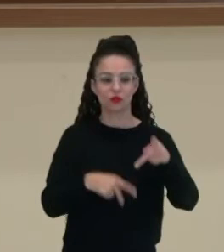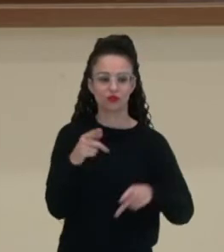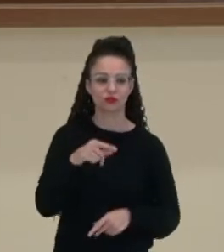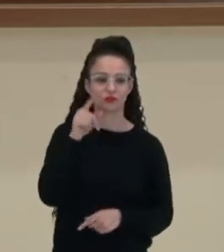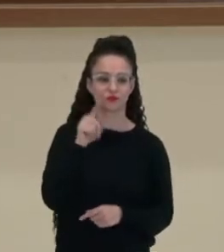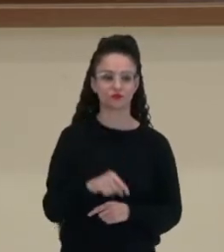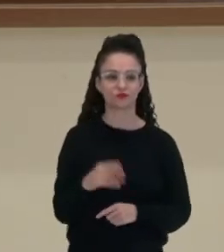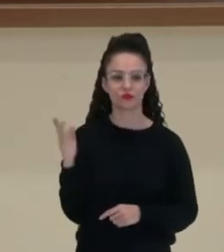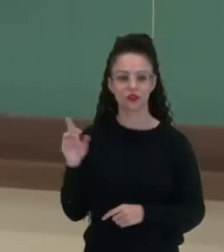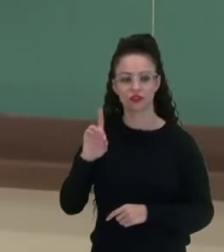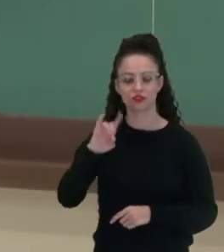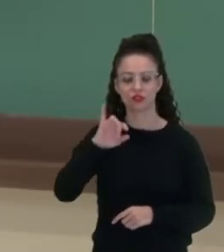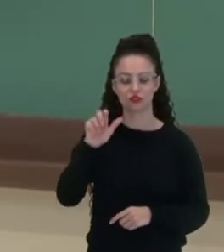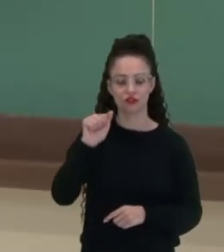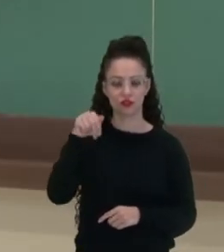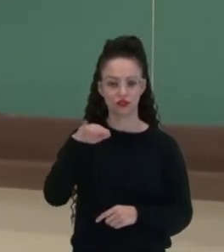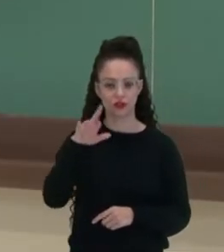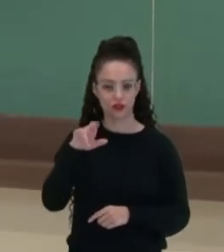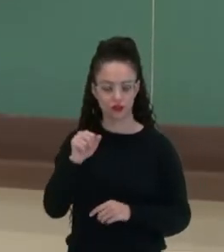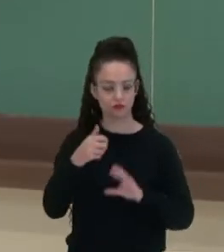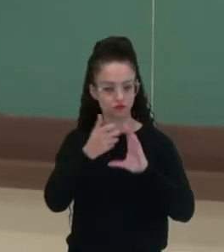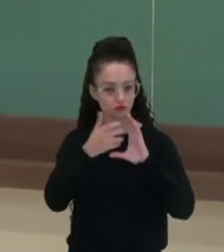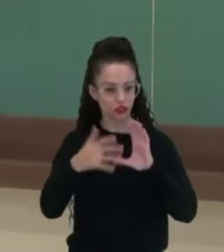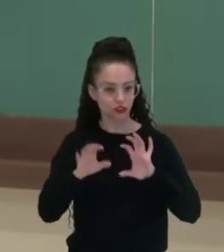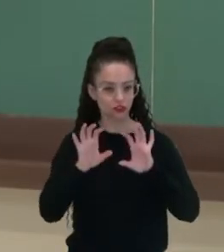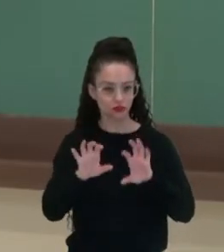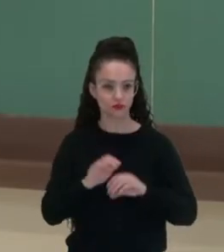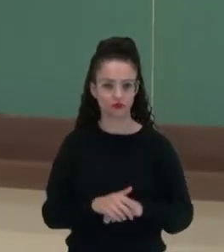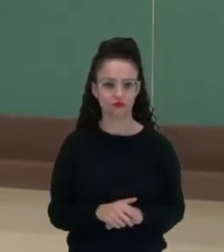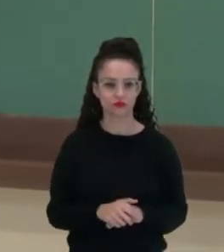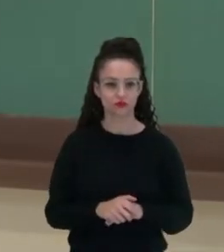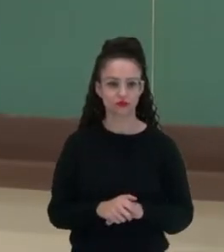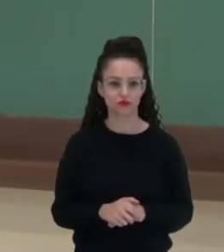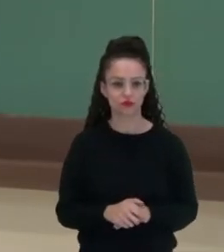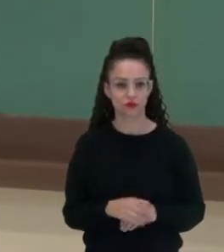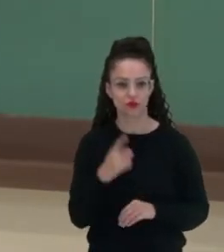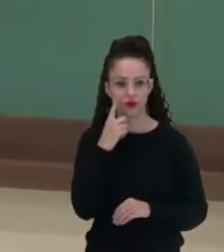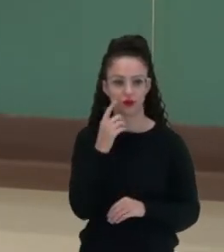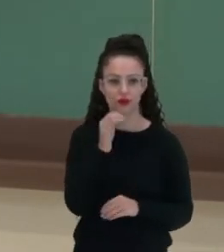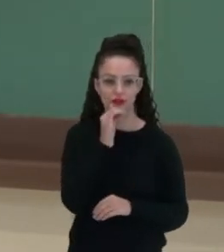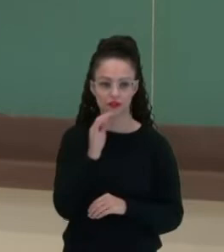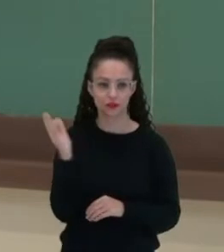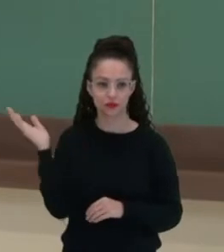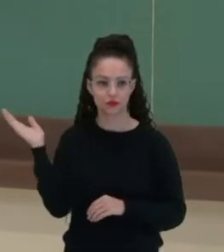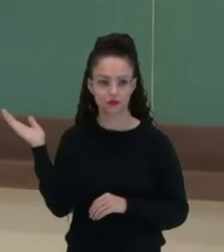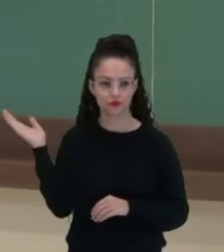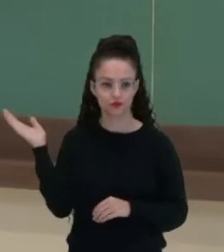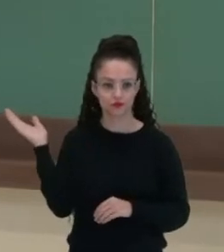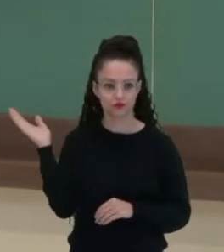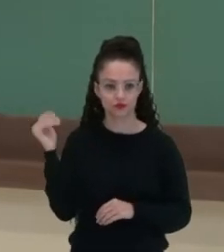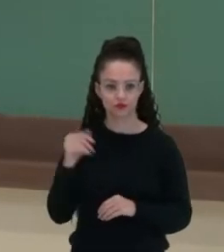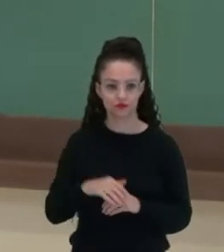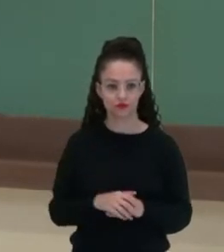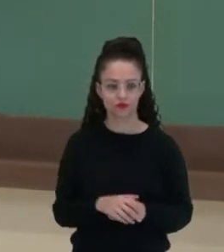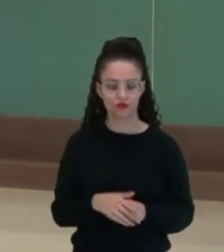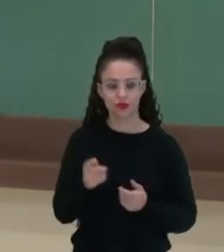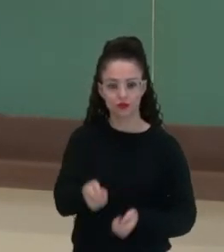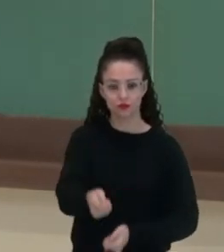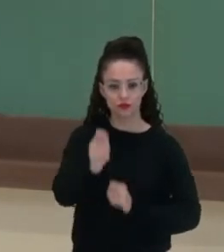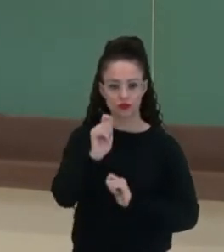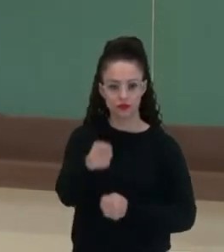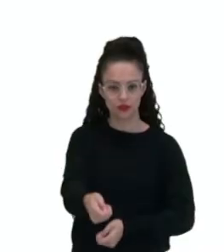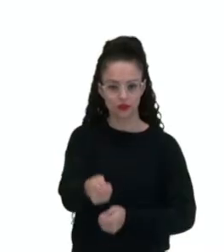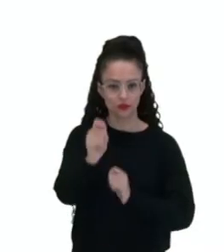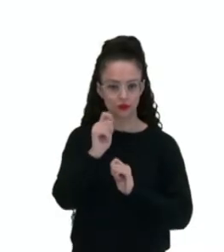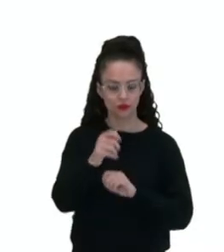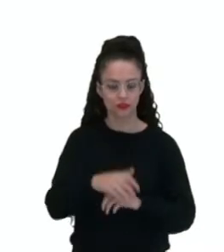a Djanira vai trazer essa característica em suas obras. Olha só um exemplo aqui, né, de uma obra dela, Os Pescadores. Né?